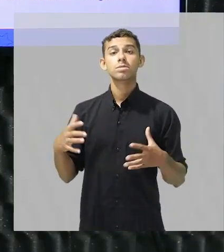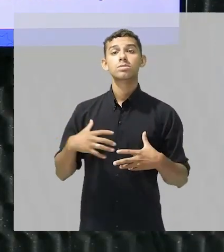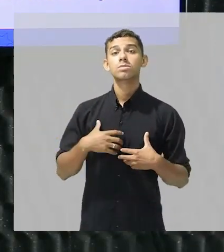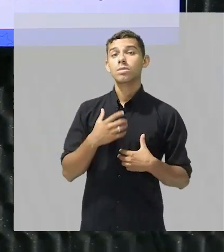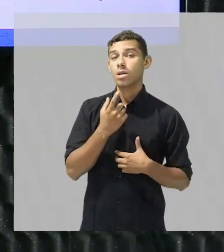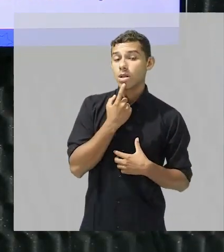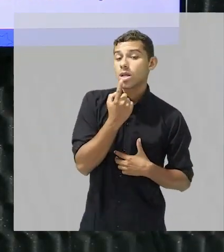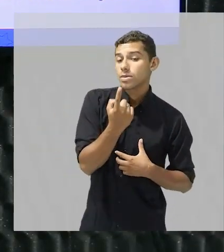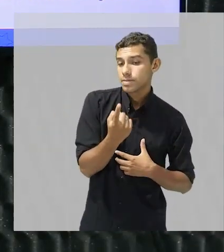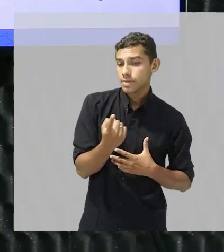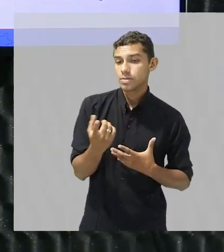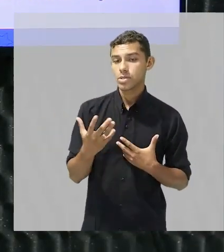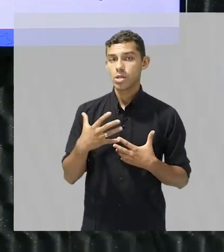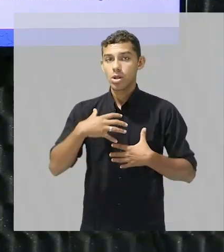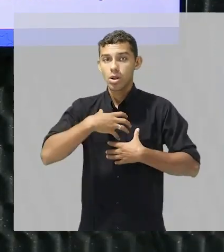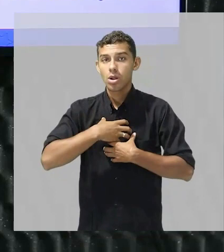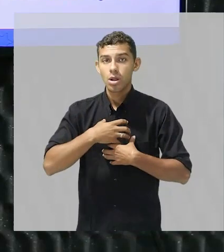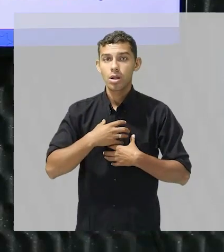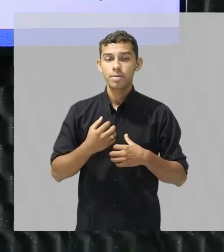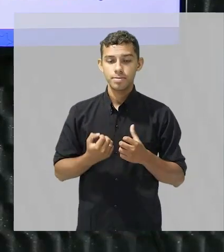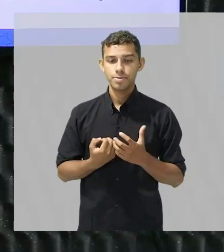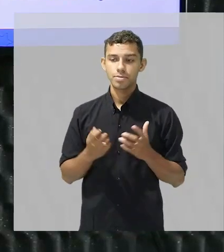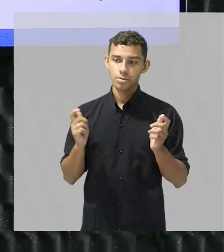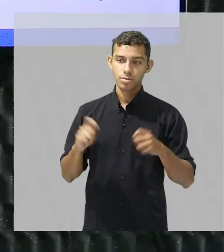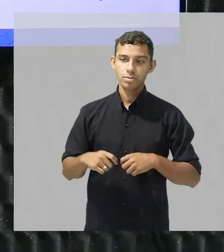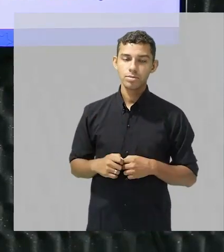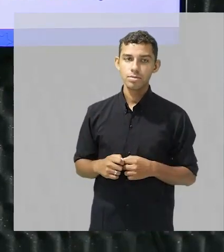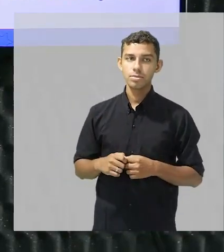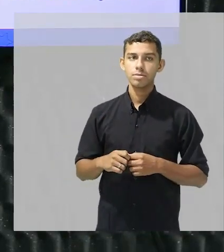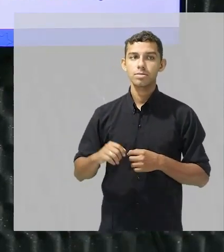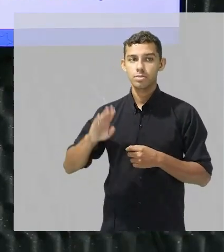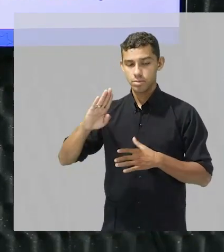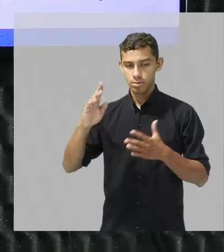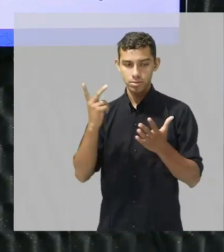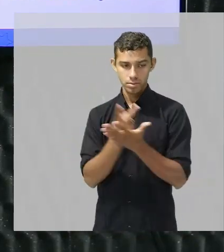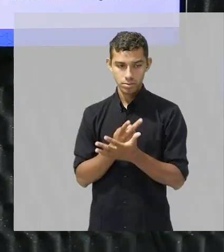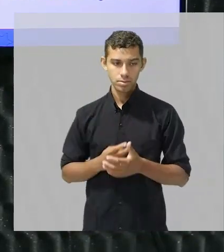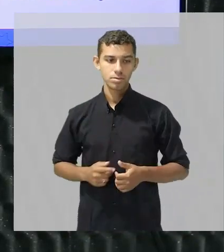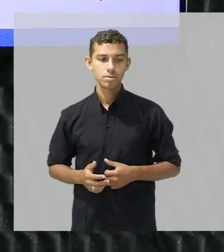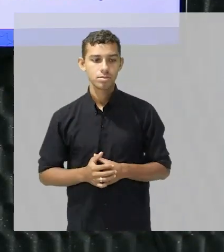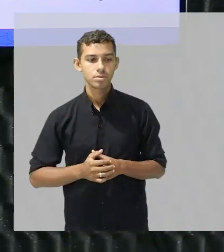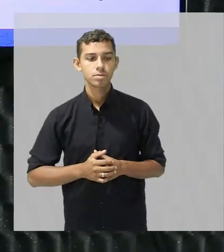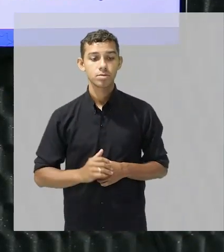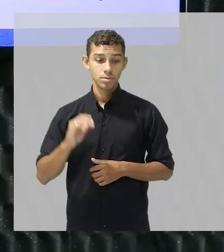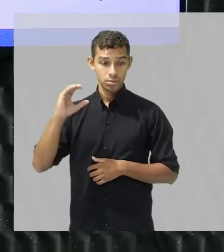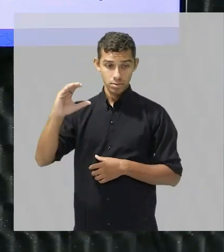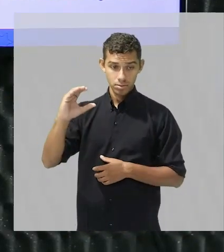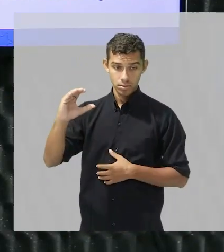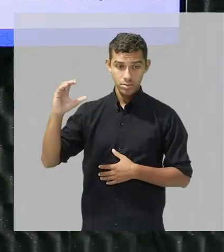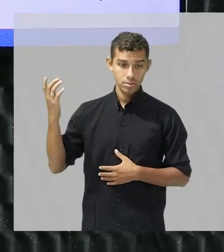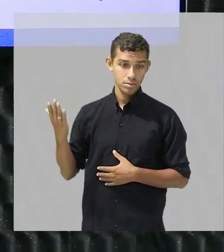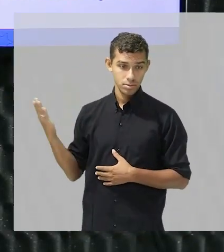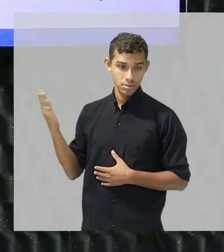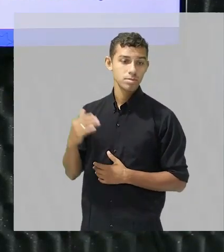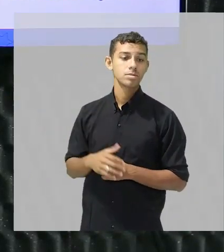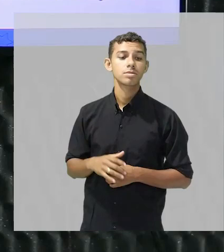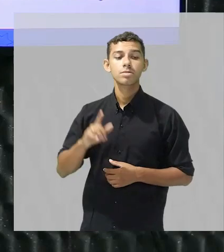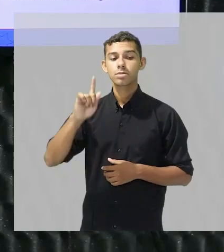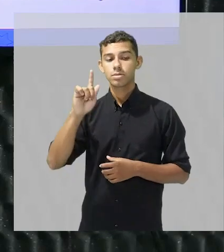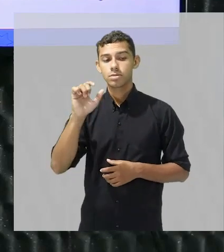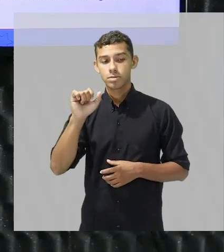mais próximas do local onde foi produzida. A letra B está errada, tá? Letra C. As